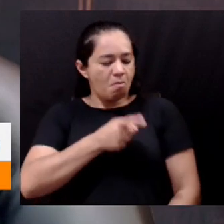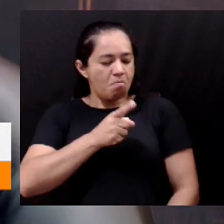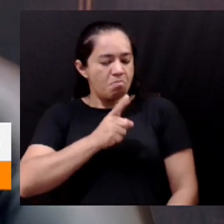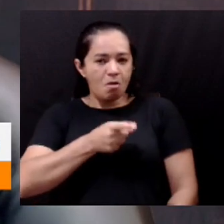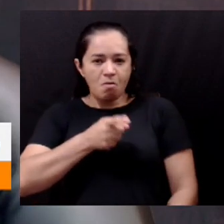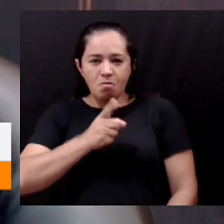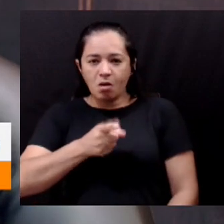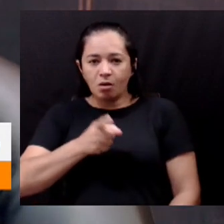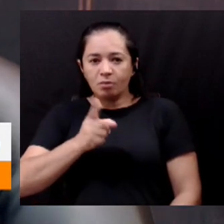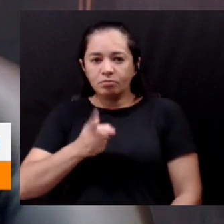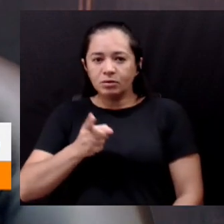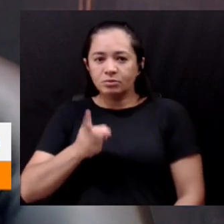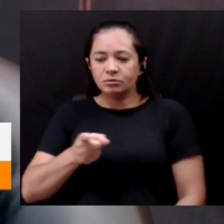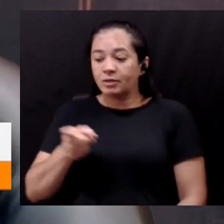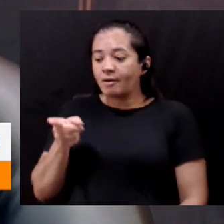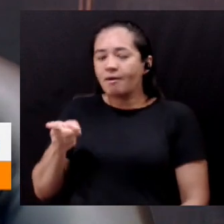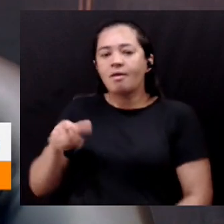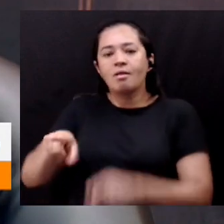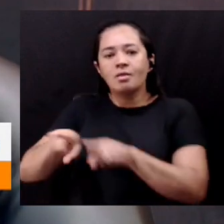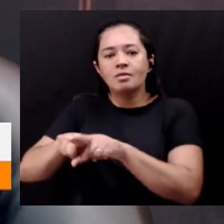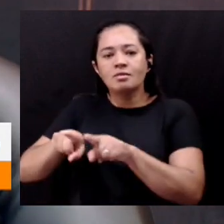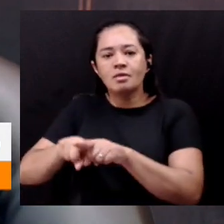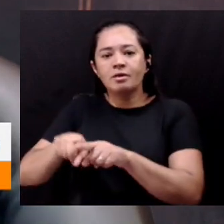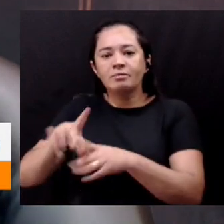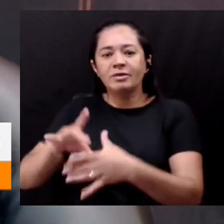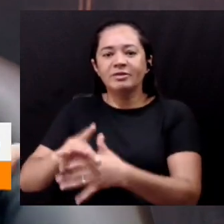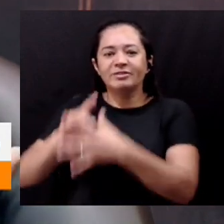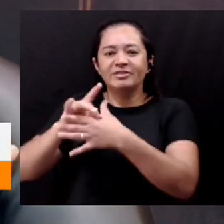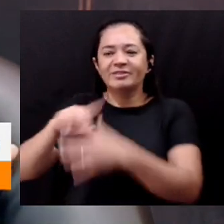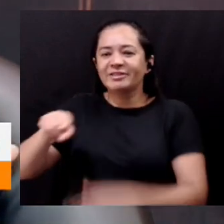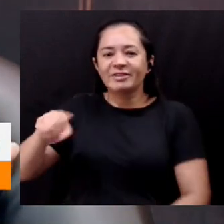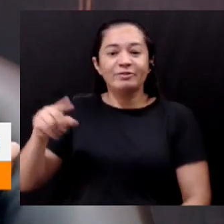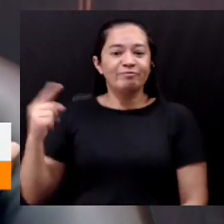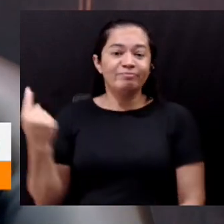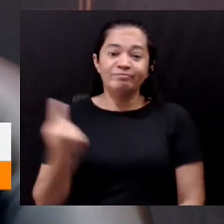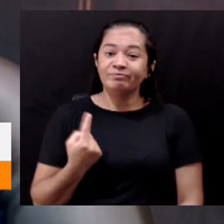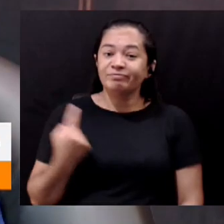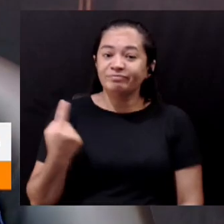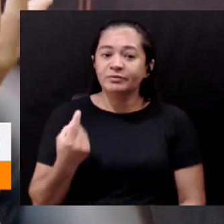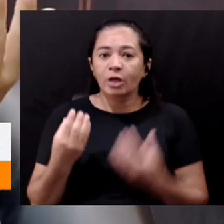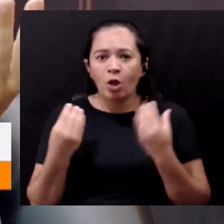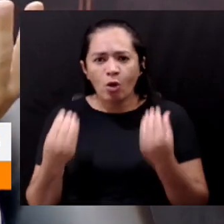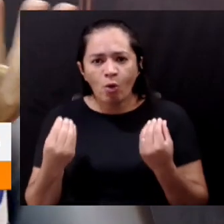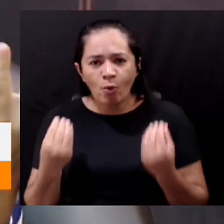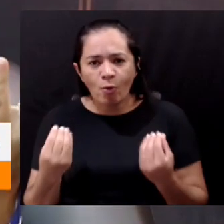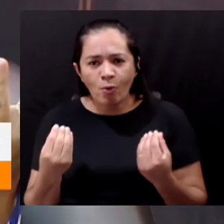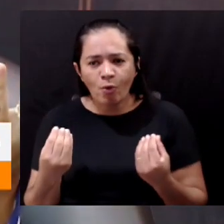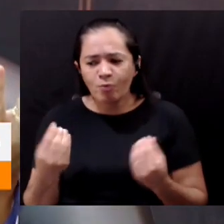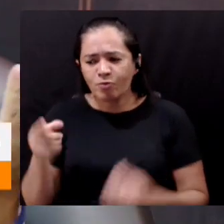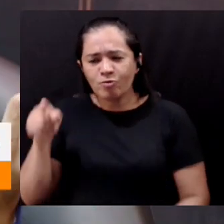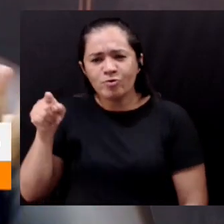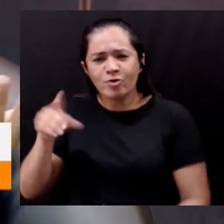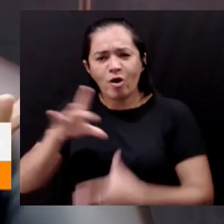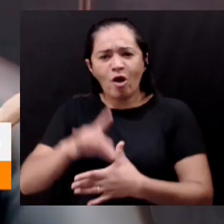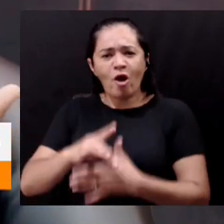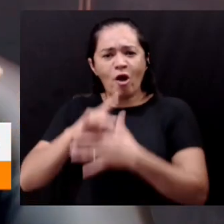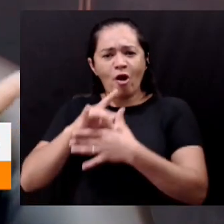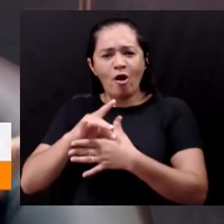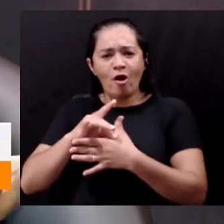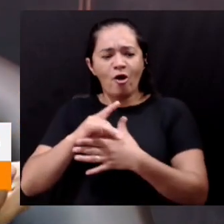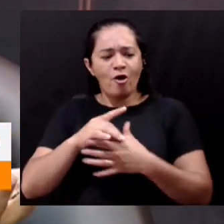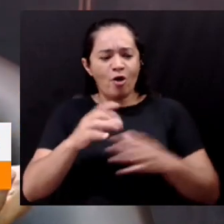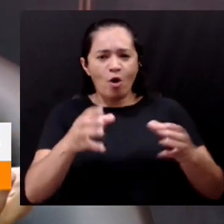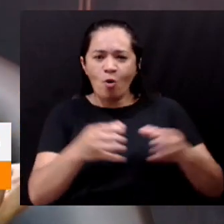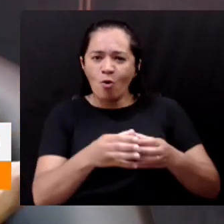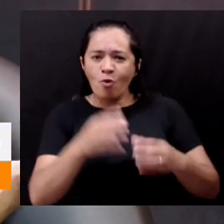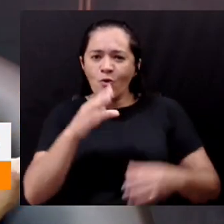é uma liderança que fica cada vez mais sozinha. E como é que então se lidera, né, um líder solitário, e a posição de liderança